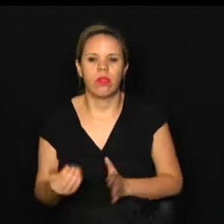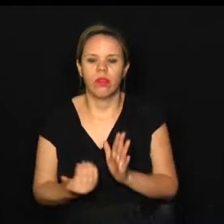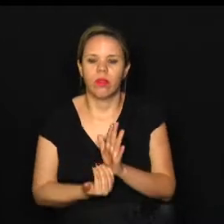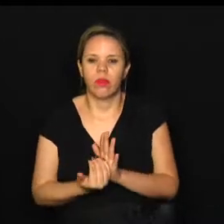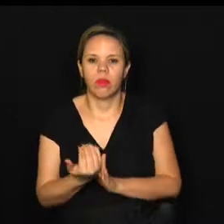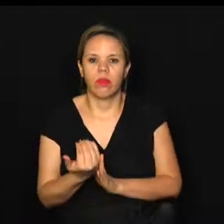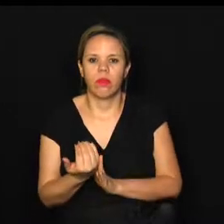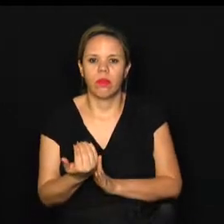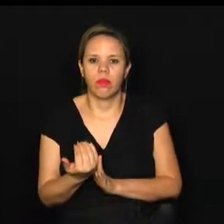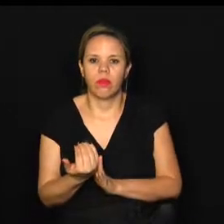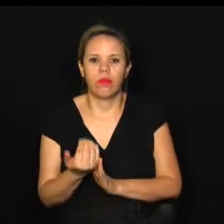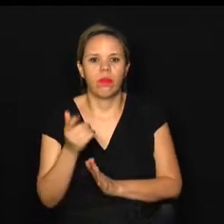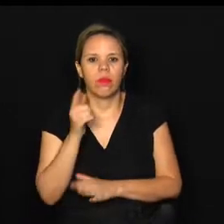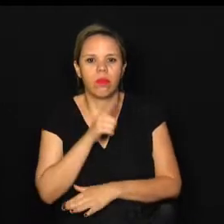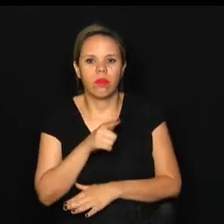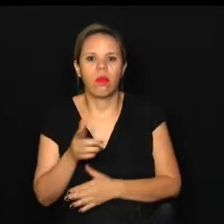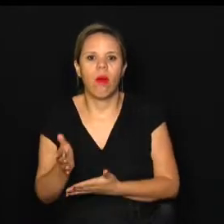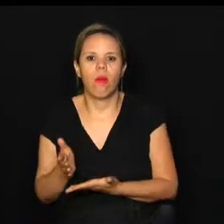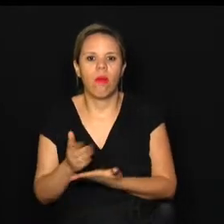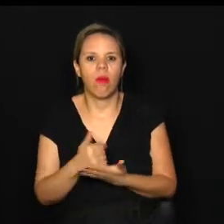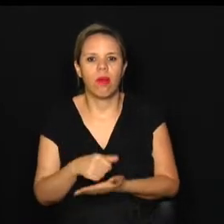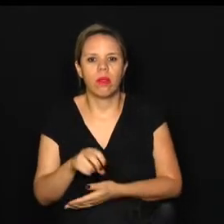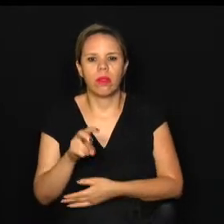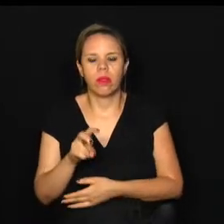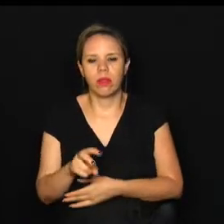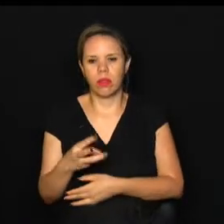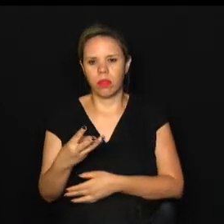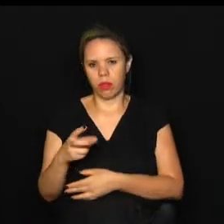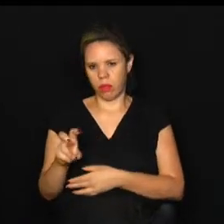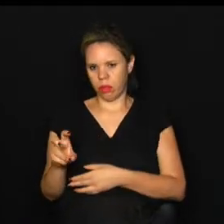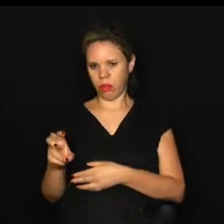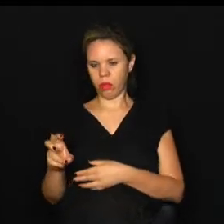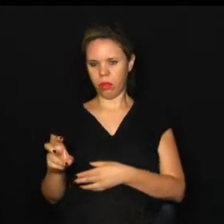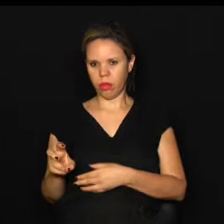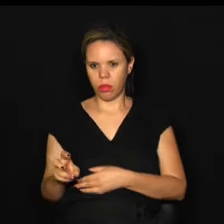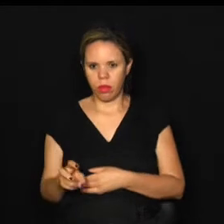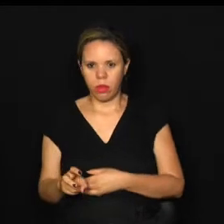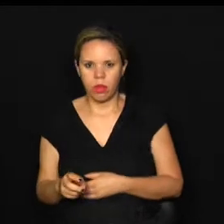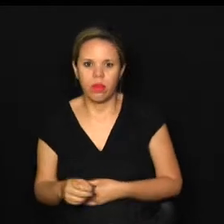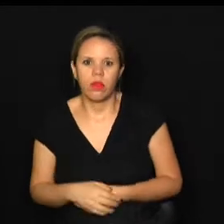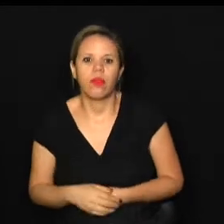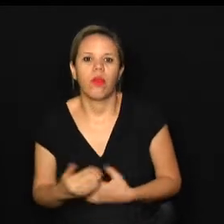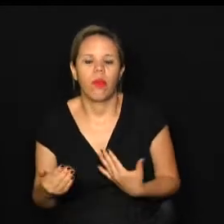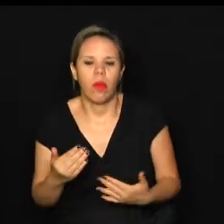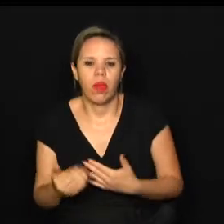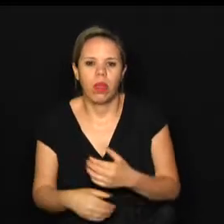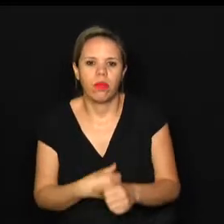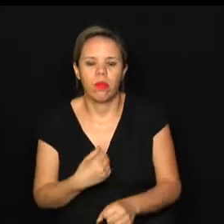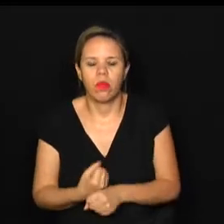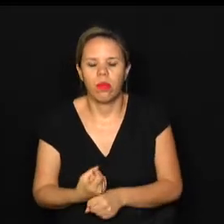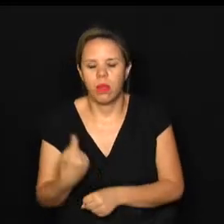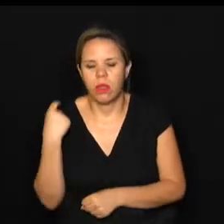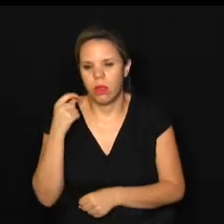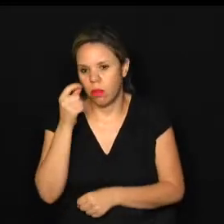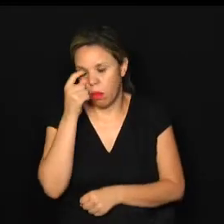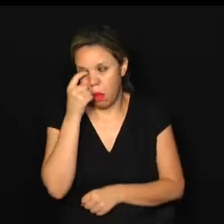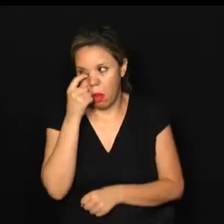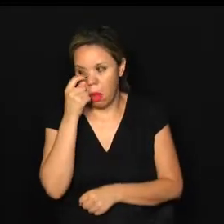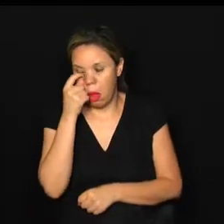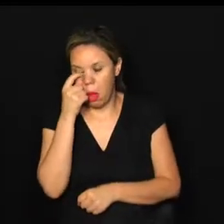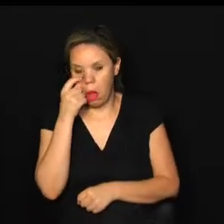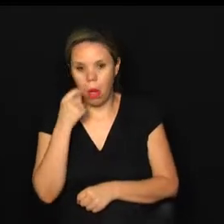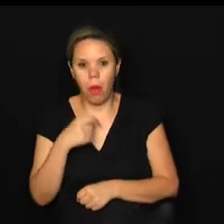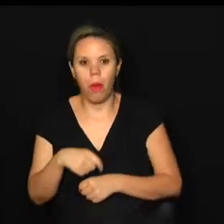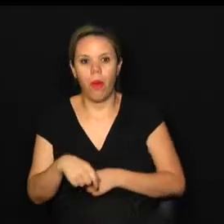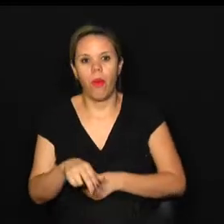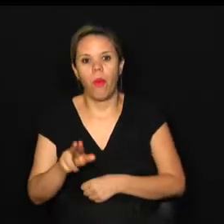arrecadados 535 milhões e 100 esse ano de 2020, contra 308 milhões e 300 em 2019. O FPM teve